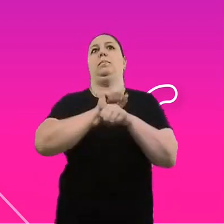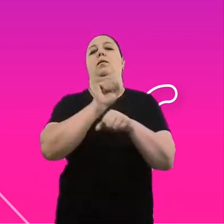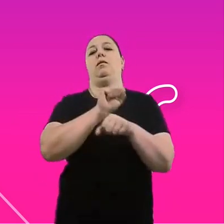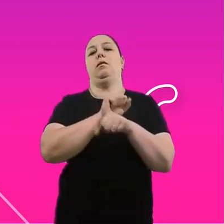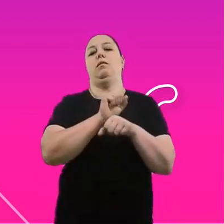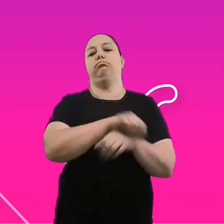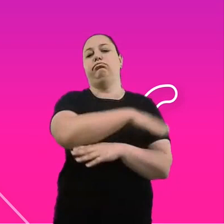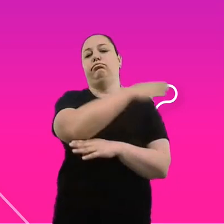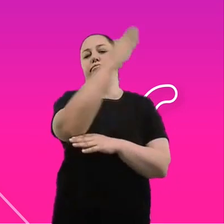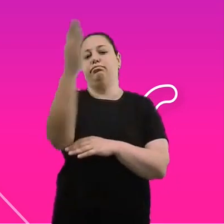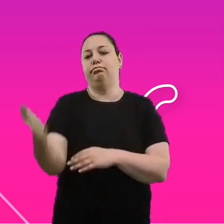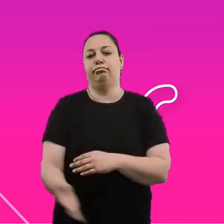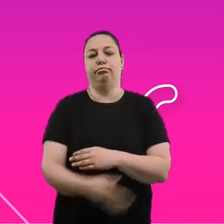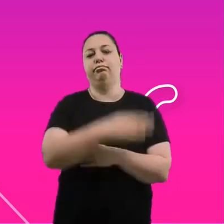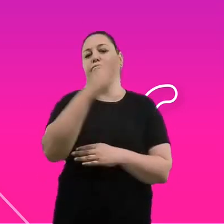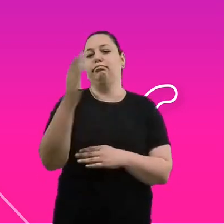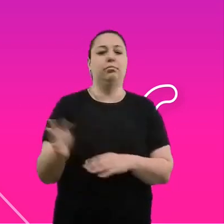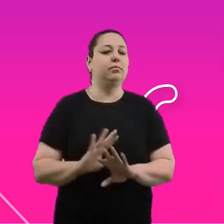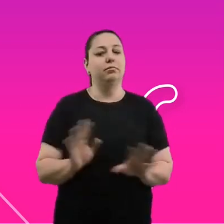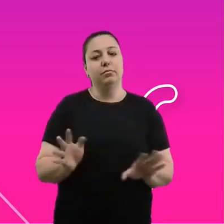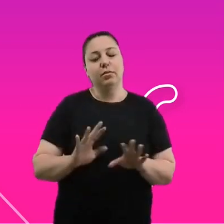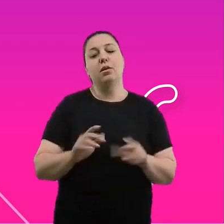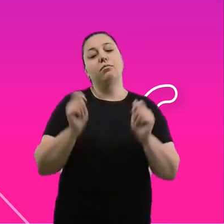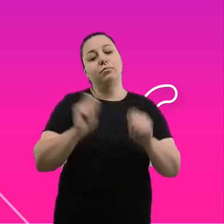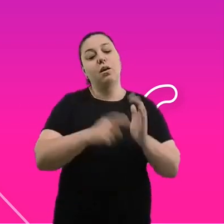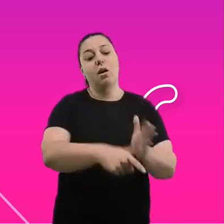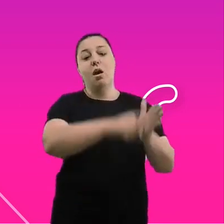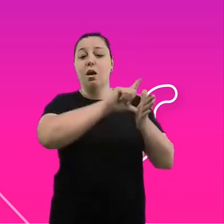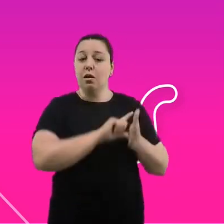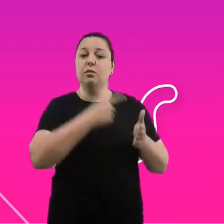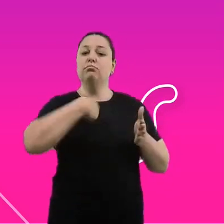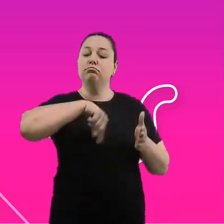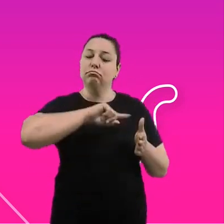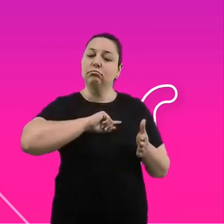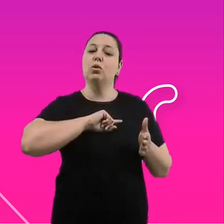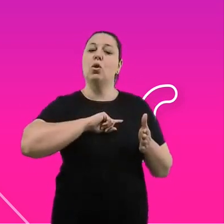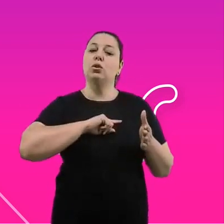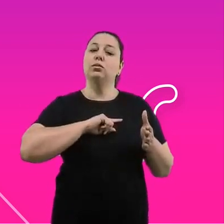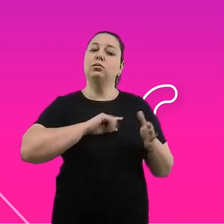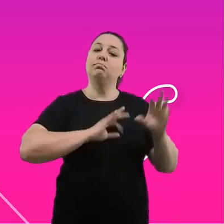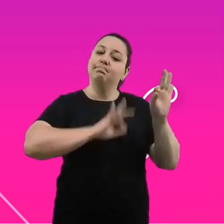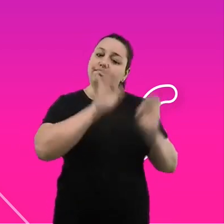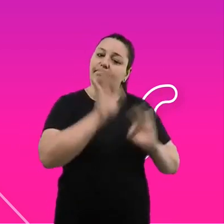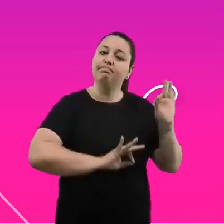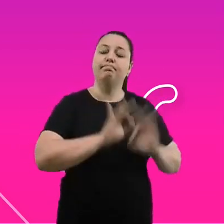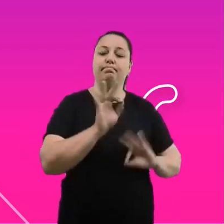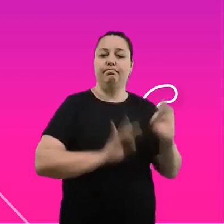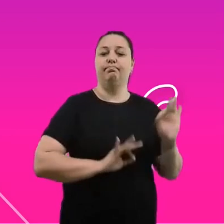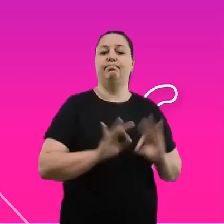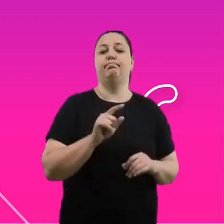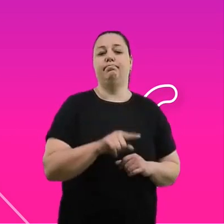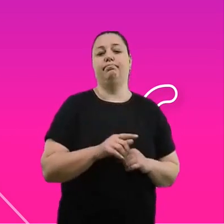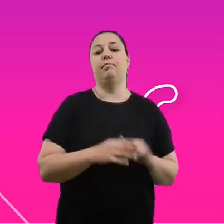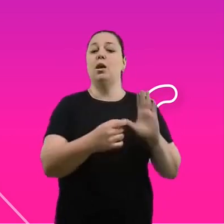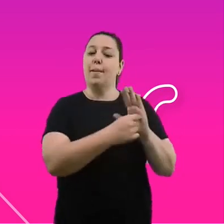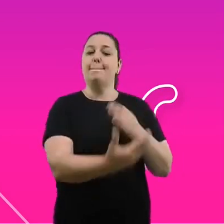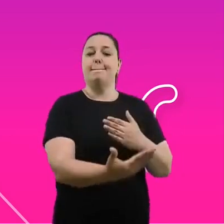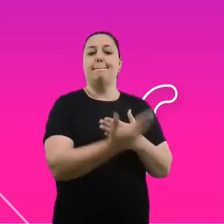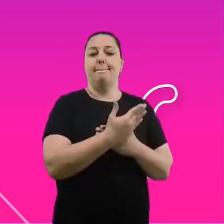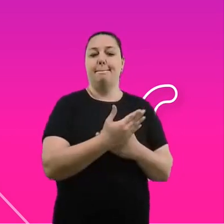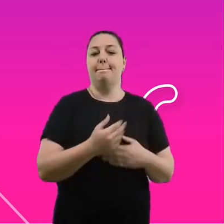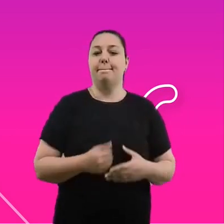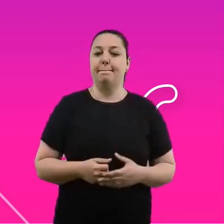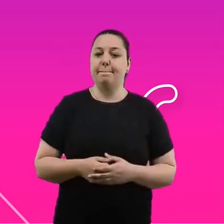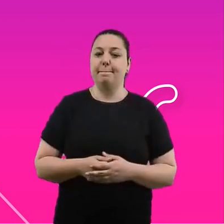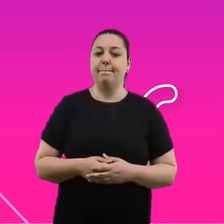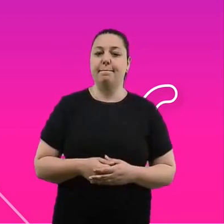agir corretivamente antes do escoamento do prazo. Então, essa era a concepção, e para isso foi